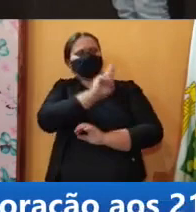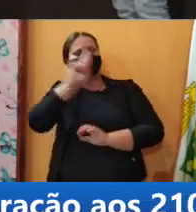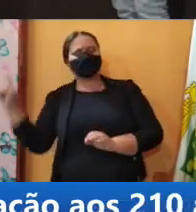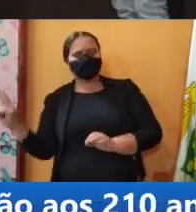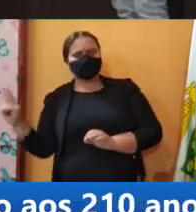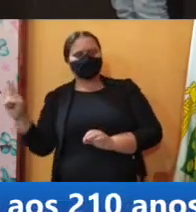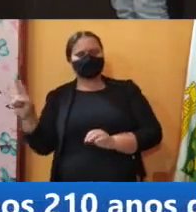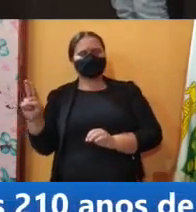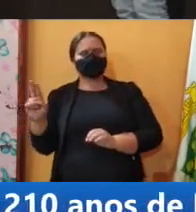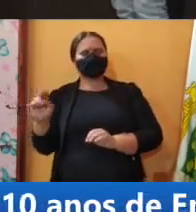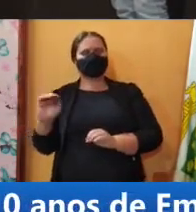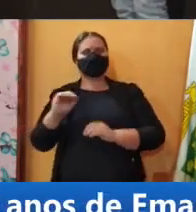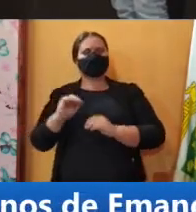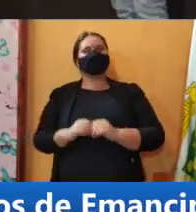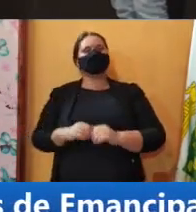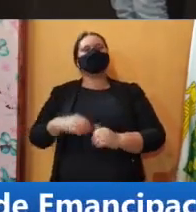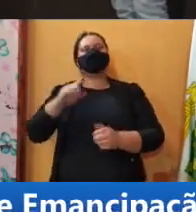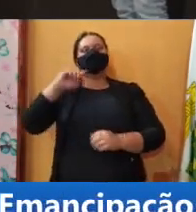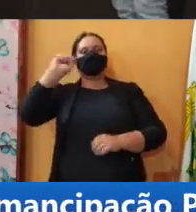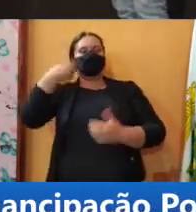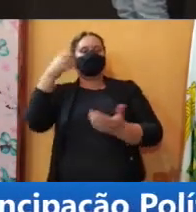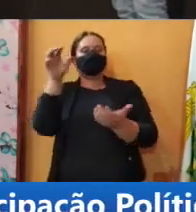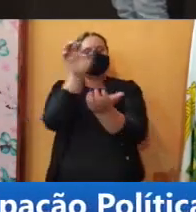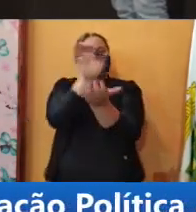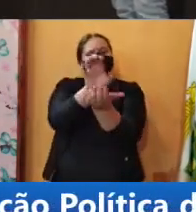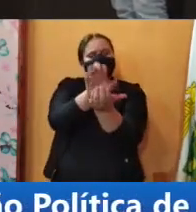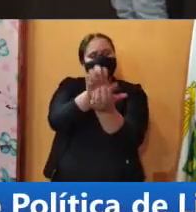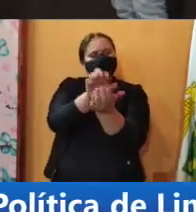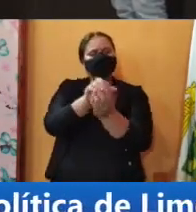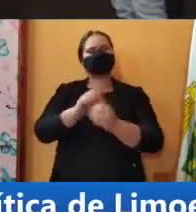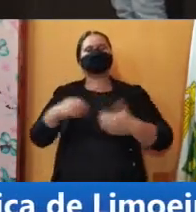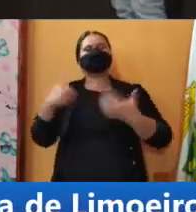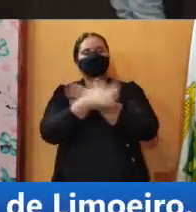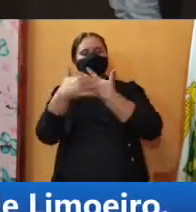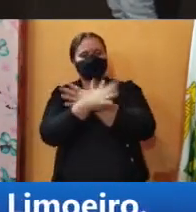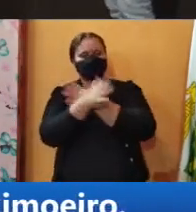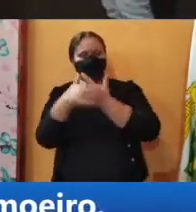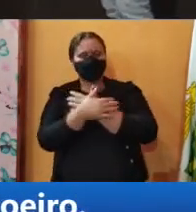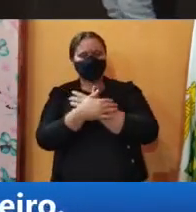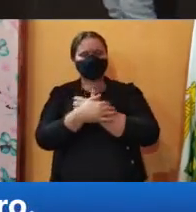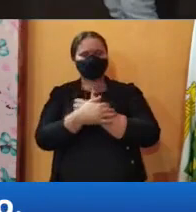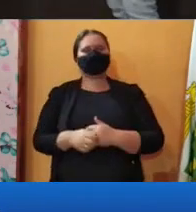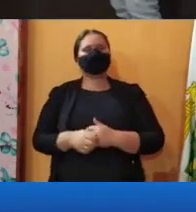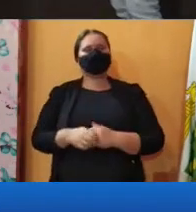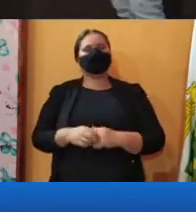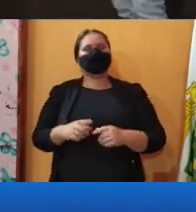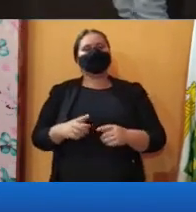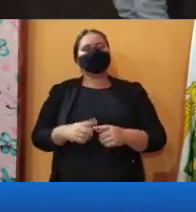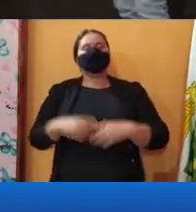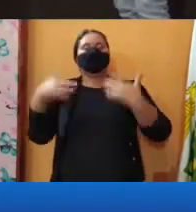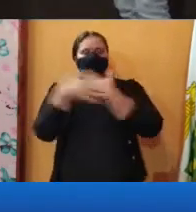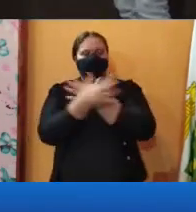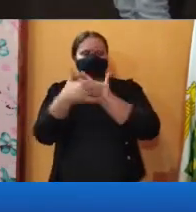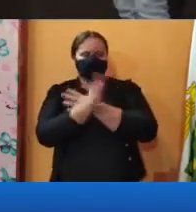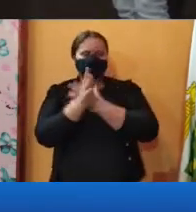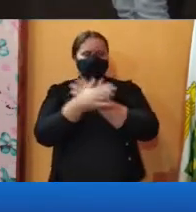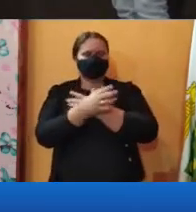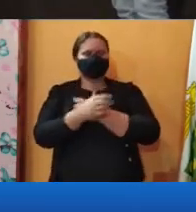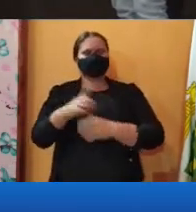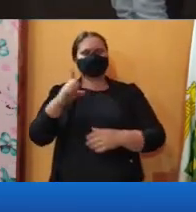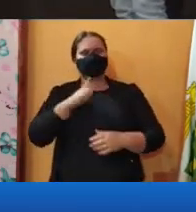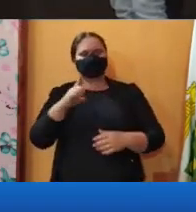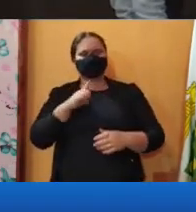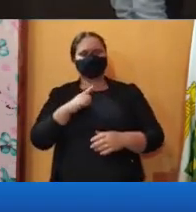de Limoeiro e essas personalidades muitas vezes esquecidas dentro da nossa própria cidade. Uma cidade que tem uma